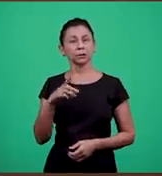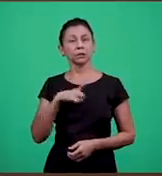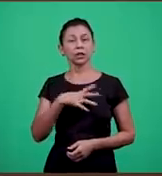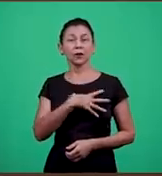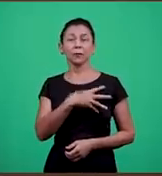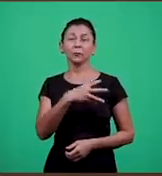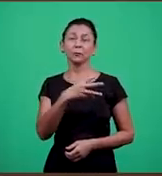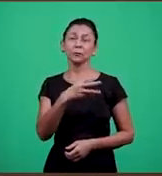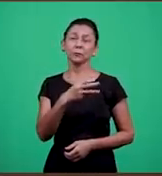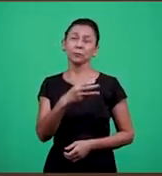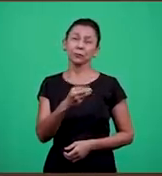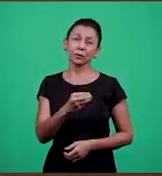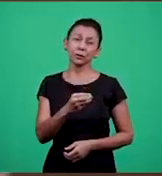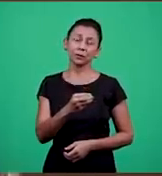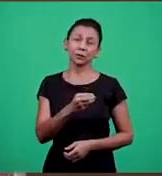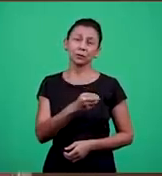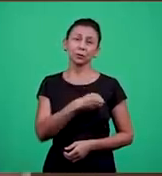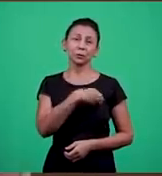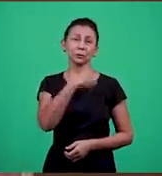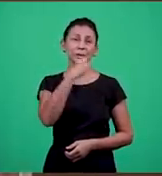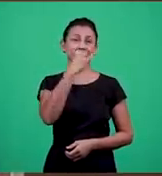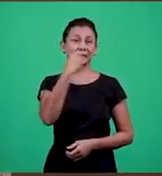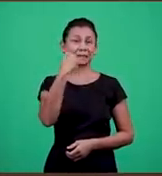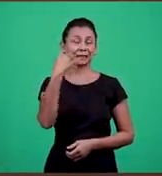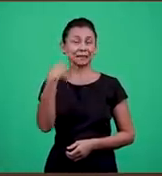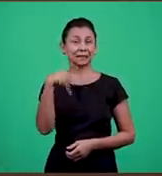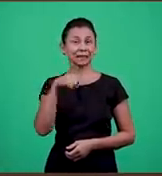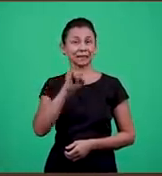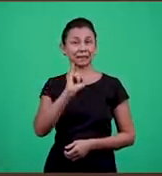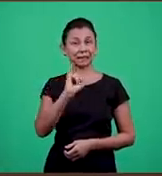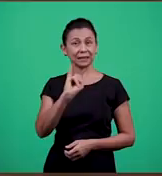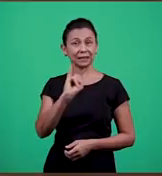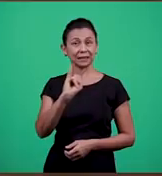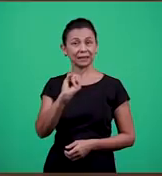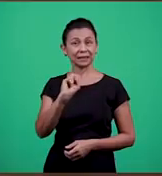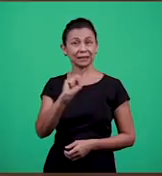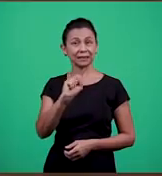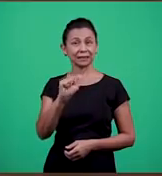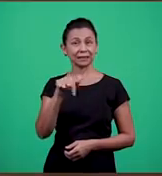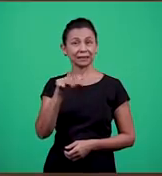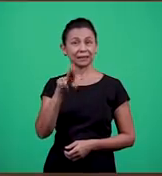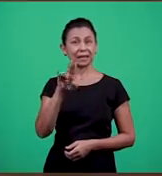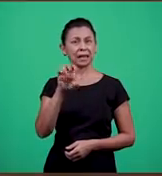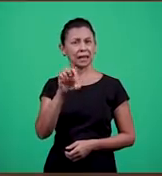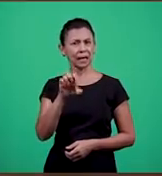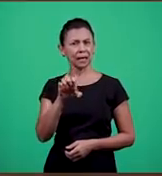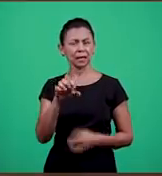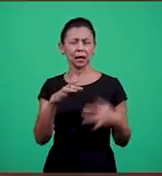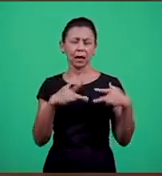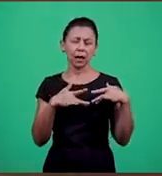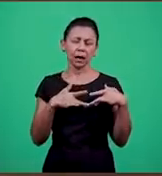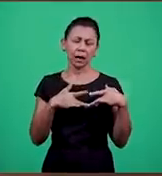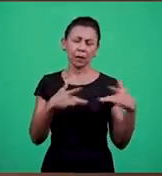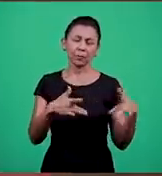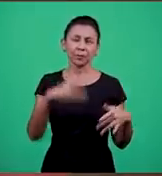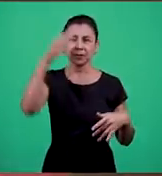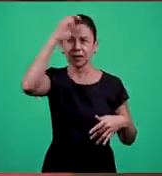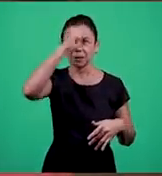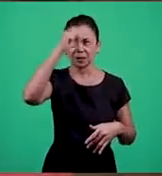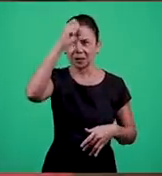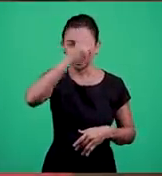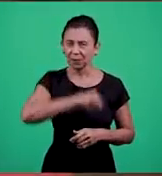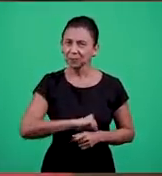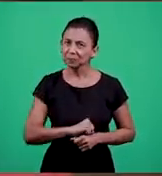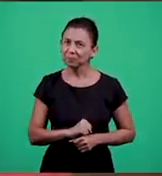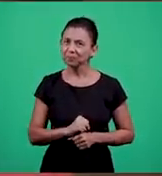filho que ele amava muito. O nome do seu filho era Isaque.